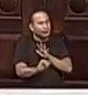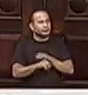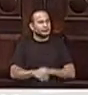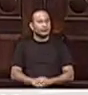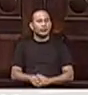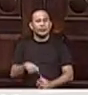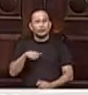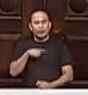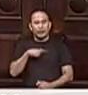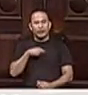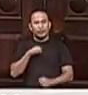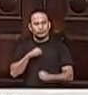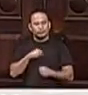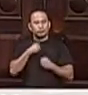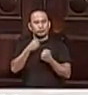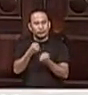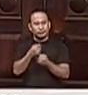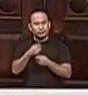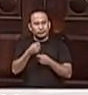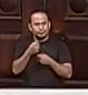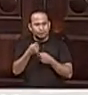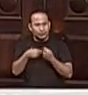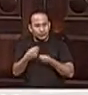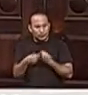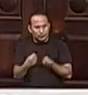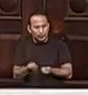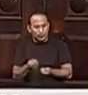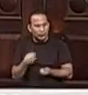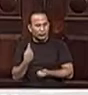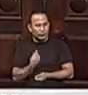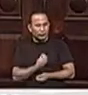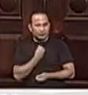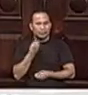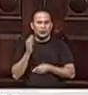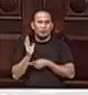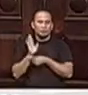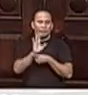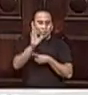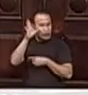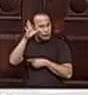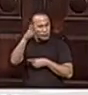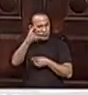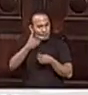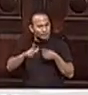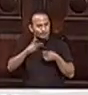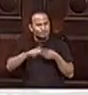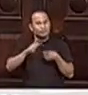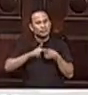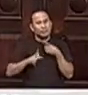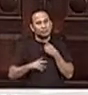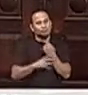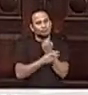com o poder econômico, possa vir a ajudar a resolver questões materiais na área da segurança pública. Muito obrigado.